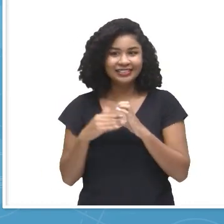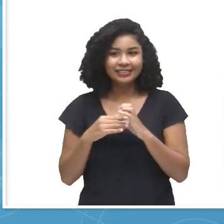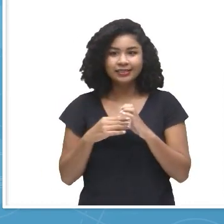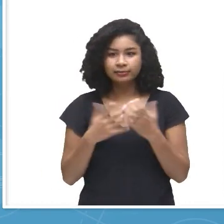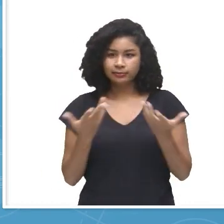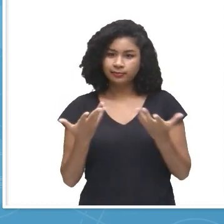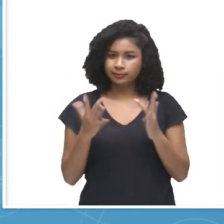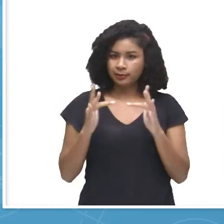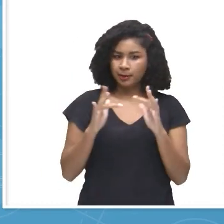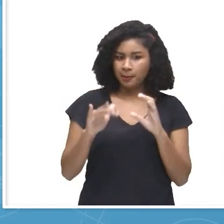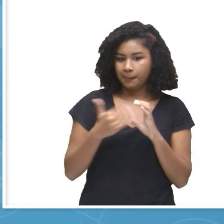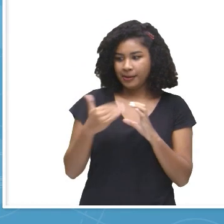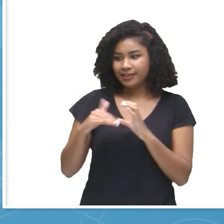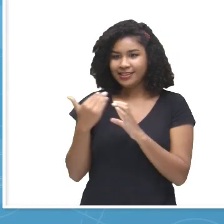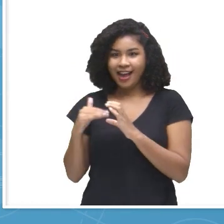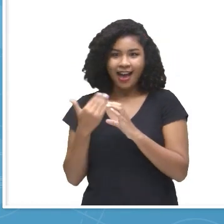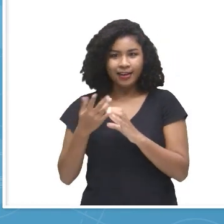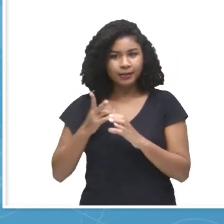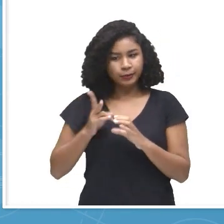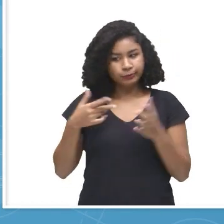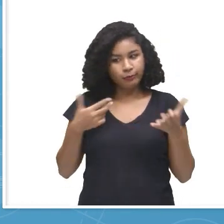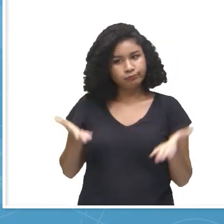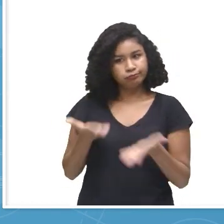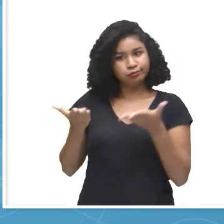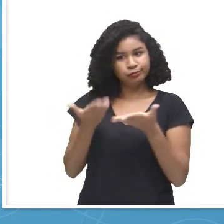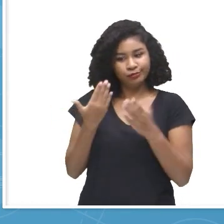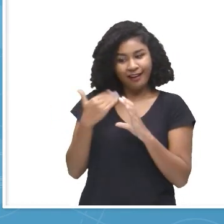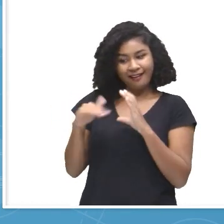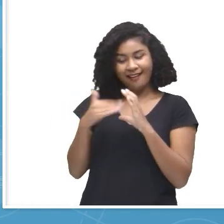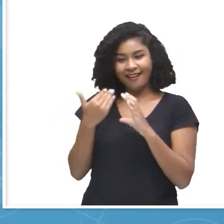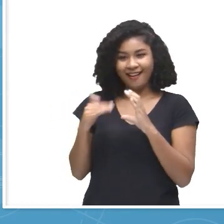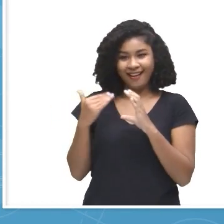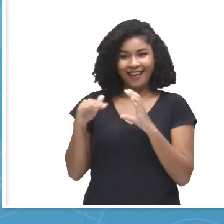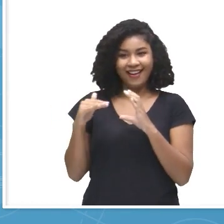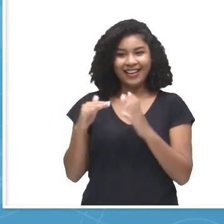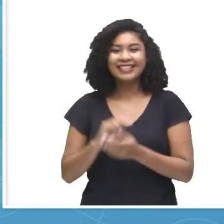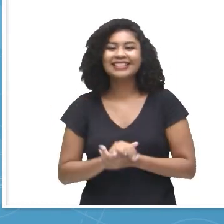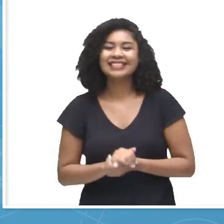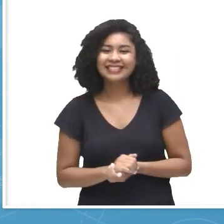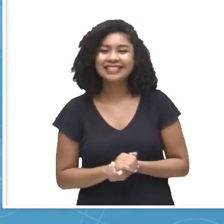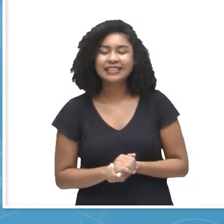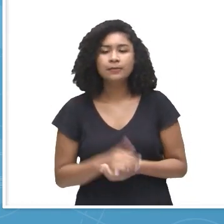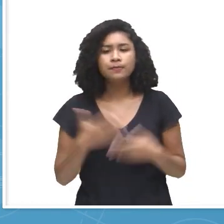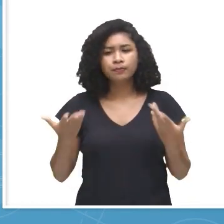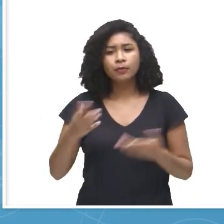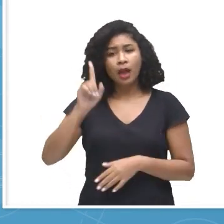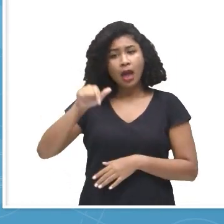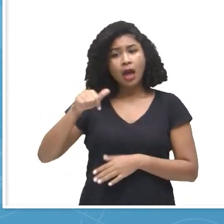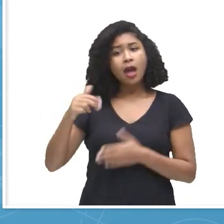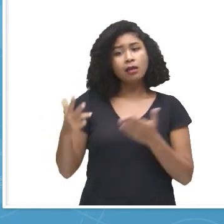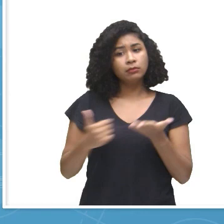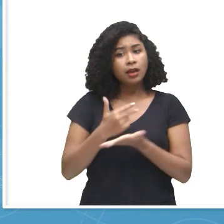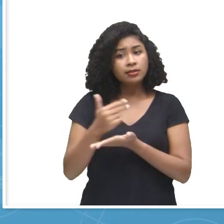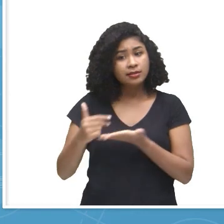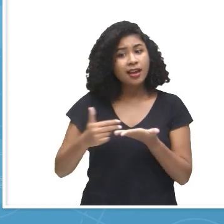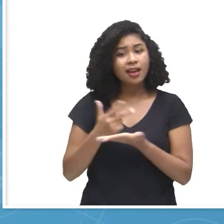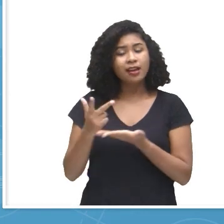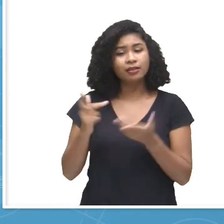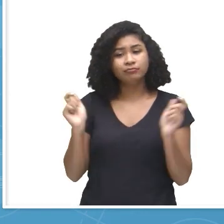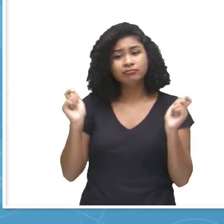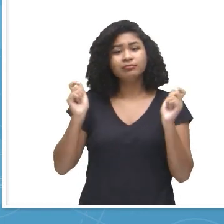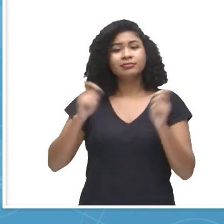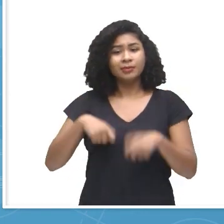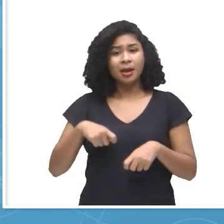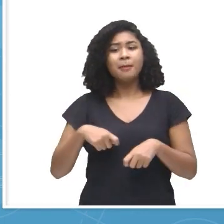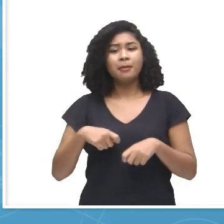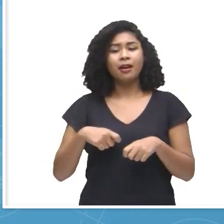que estimular com os nossos emojis. Então, os emojis são desenhos, que eles favorecem também a